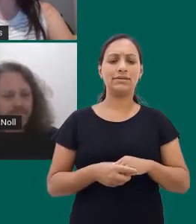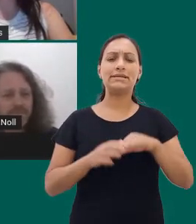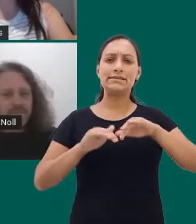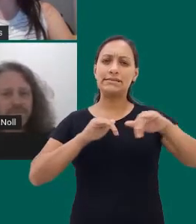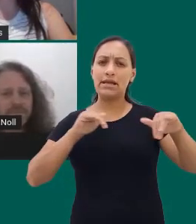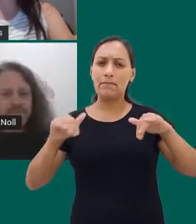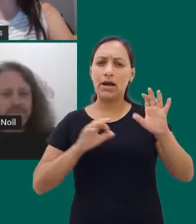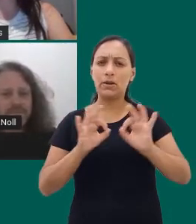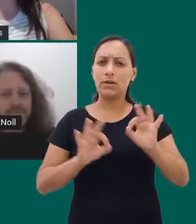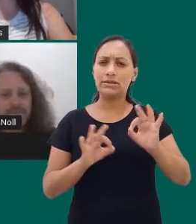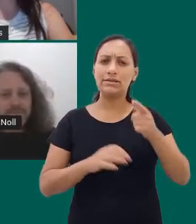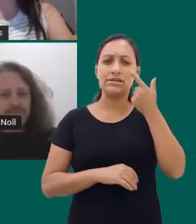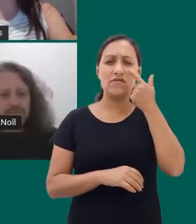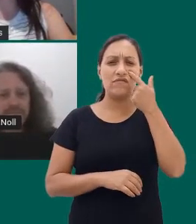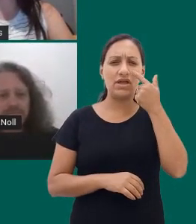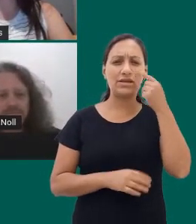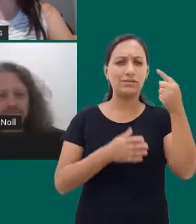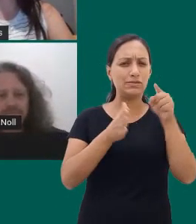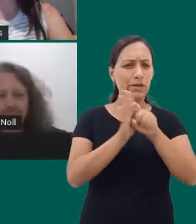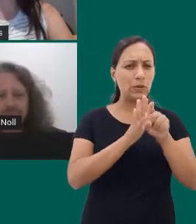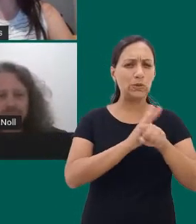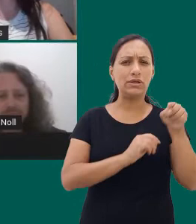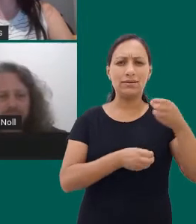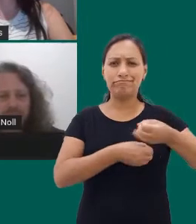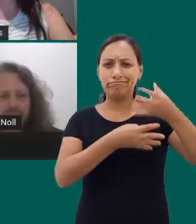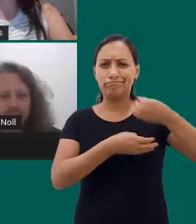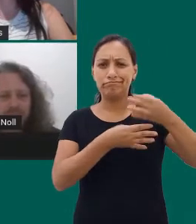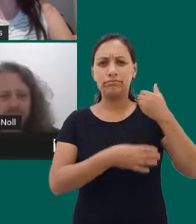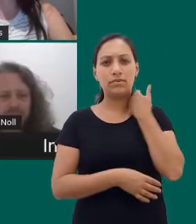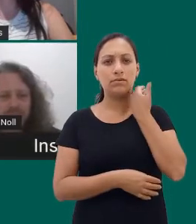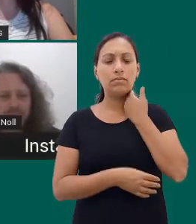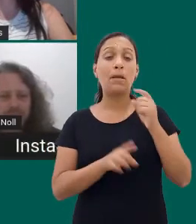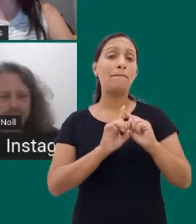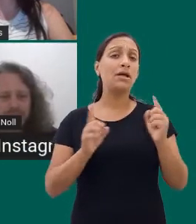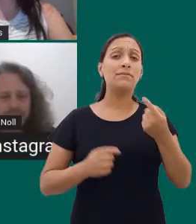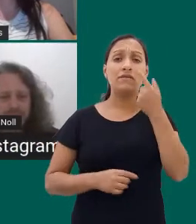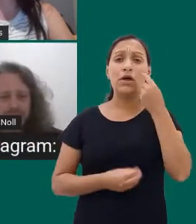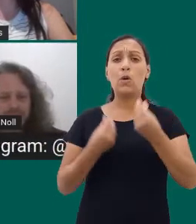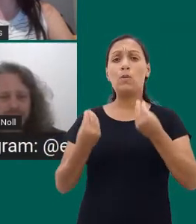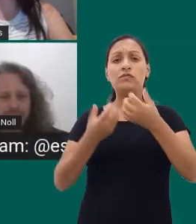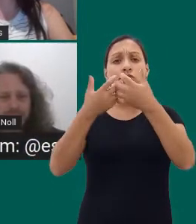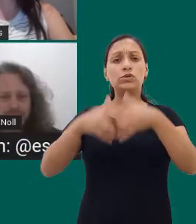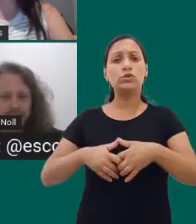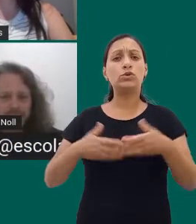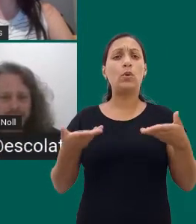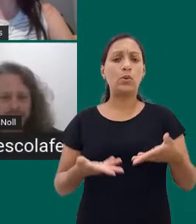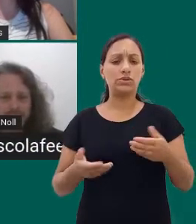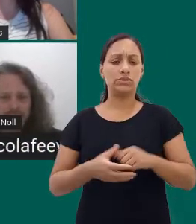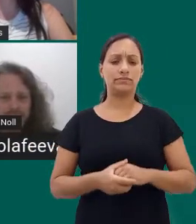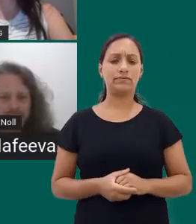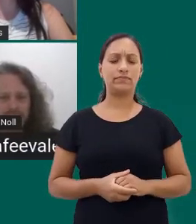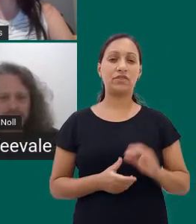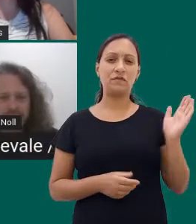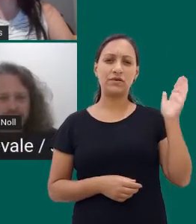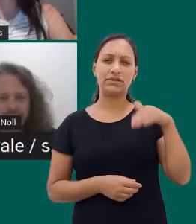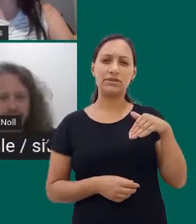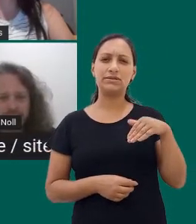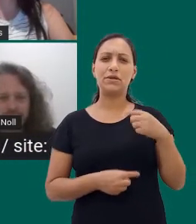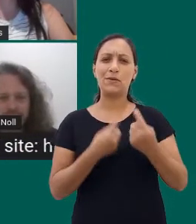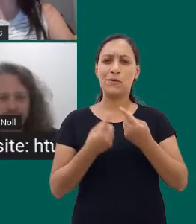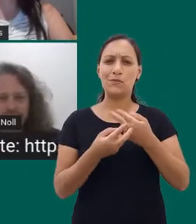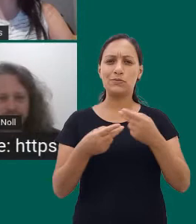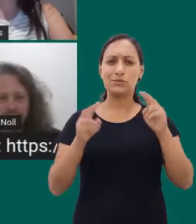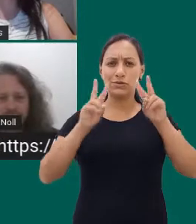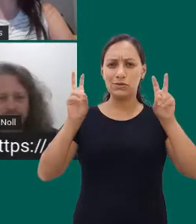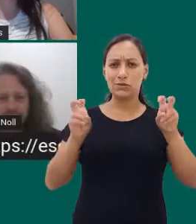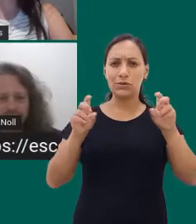coisa, como, por exemplo, como é que funciona hoje em dia, eu vou puxar algumas coisas mais para frente, mas hoje em dia a gente está ouvindo